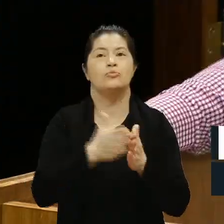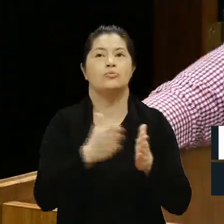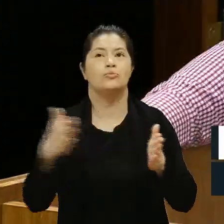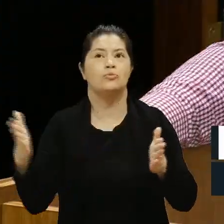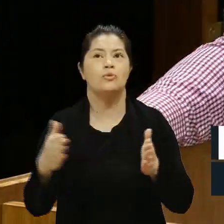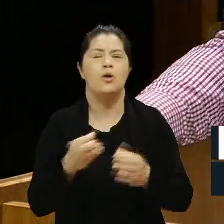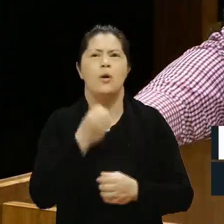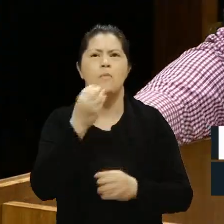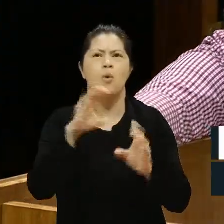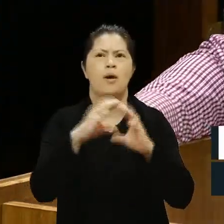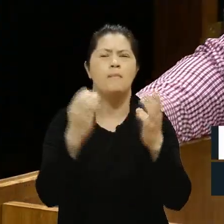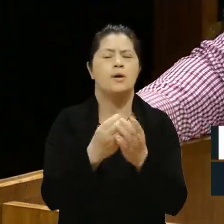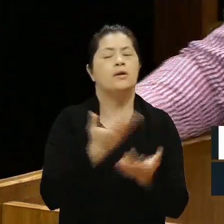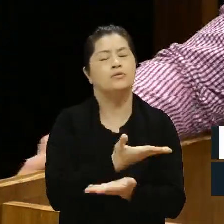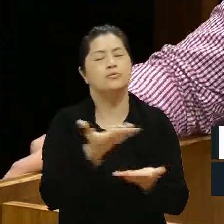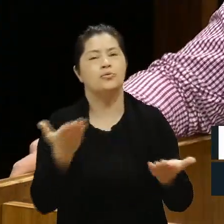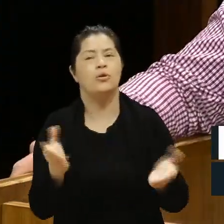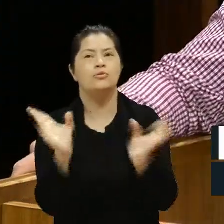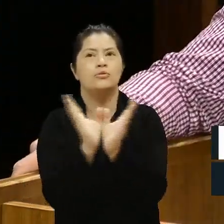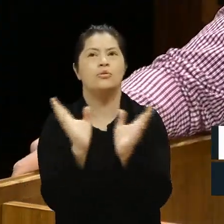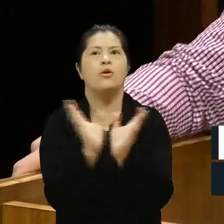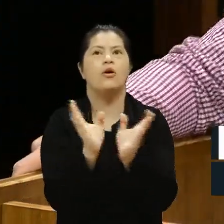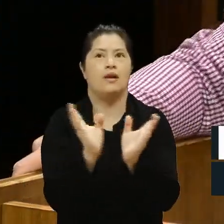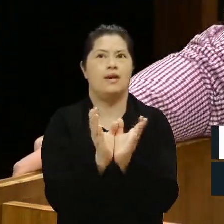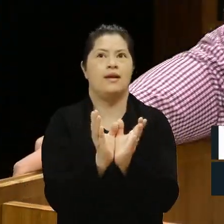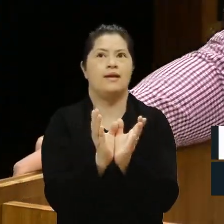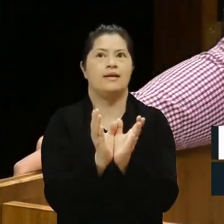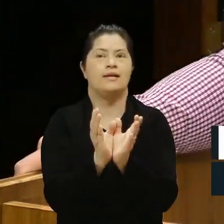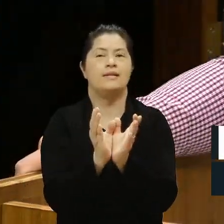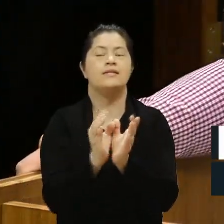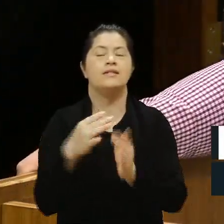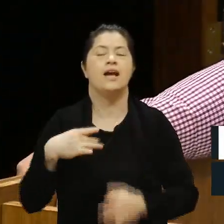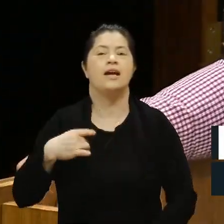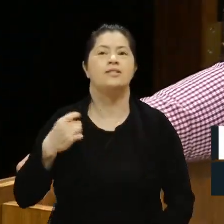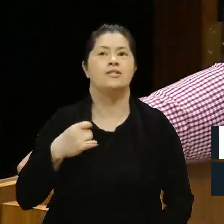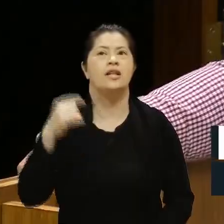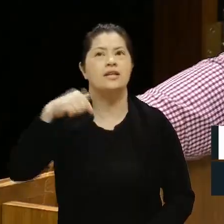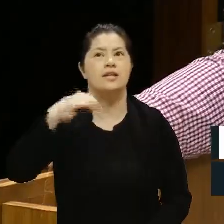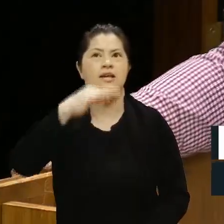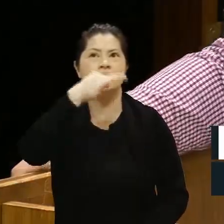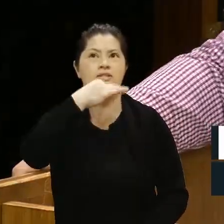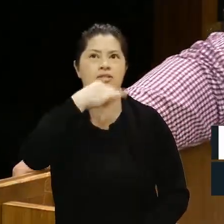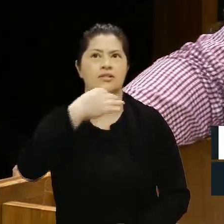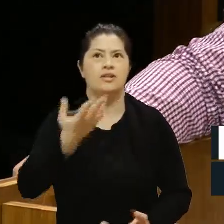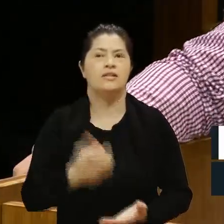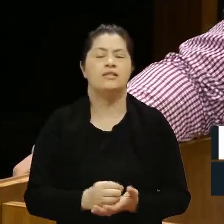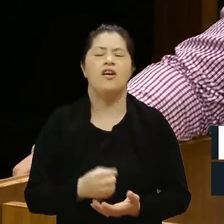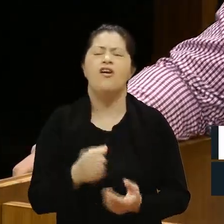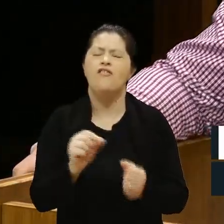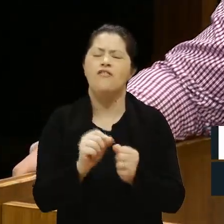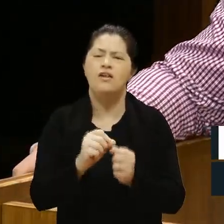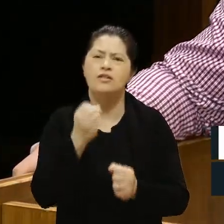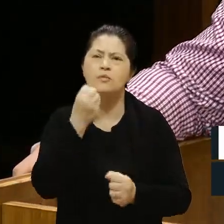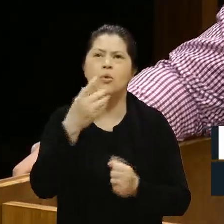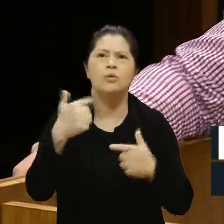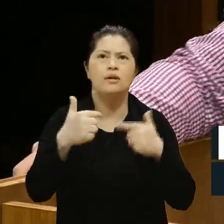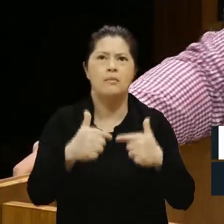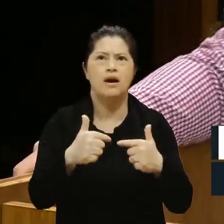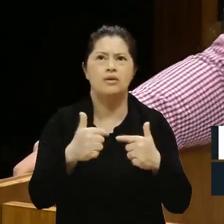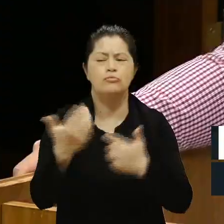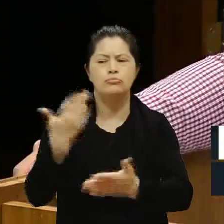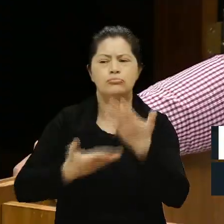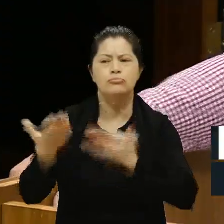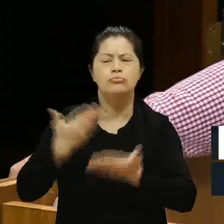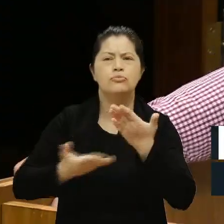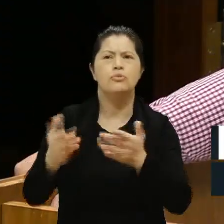boa campanha a todos os colegas que são candidatos aqui em Caxias, que façam um bom trabalho e que dialoguem com a